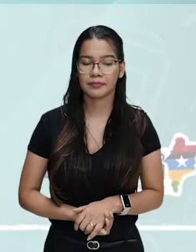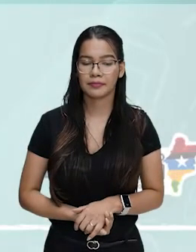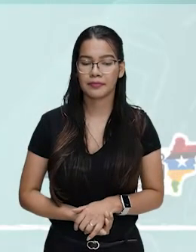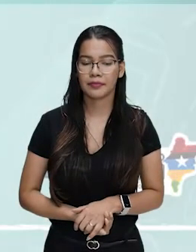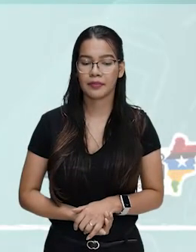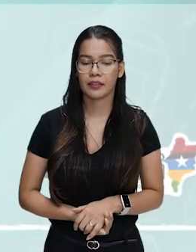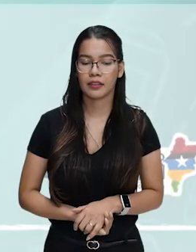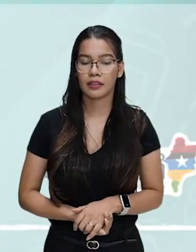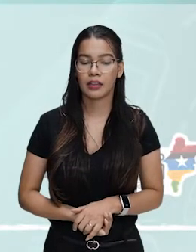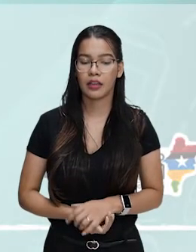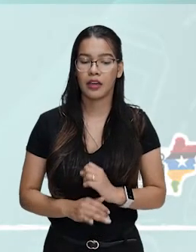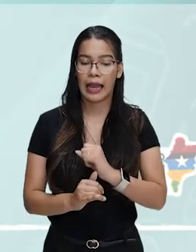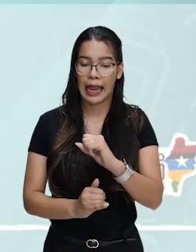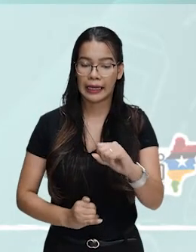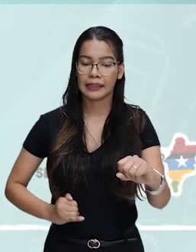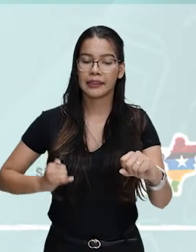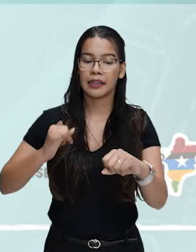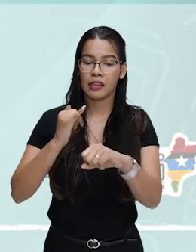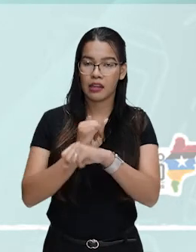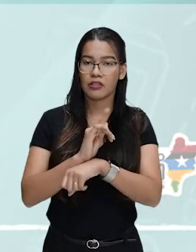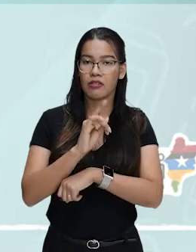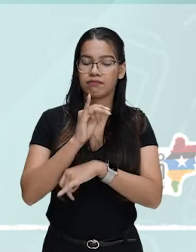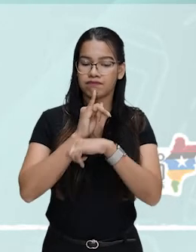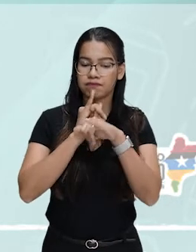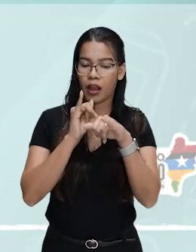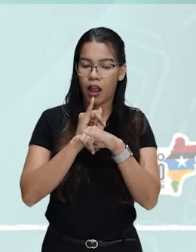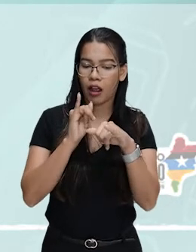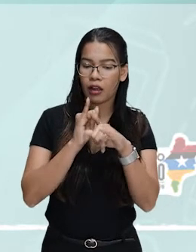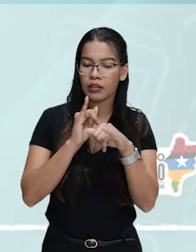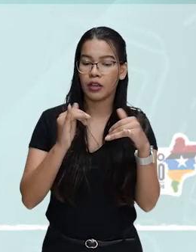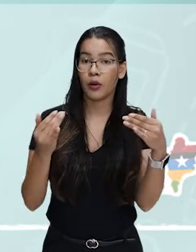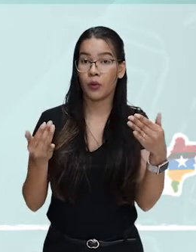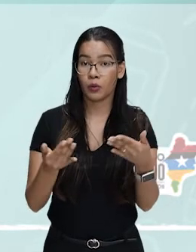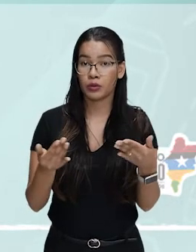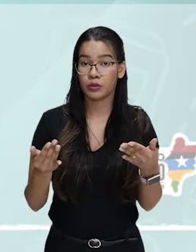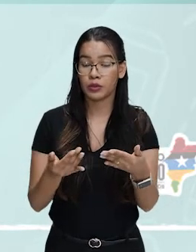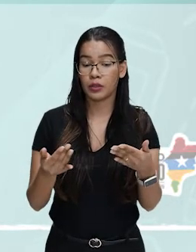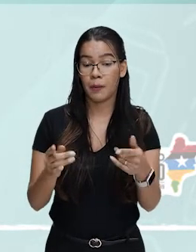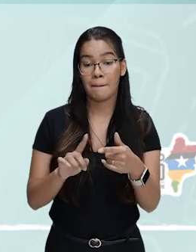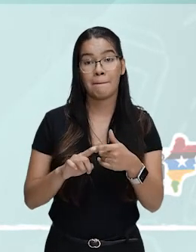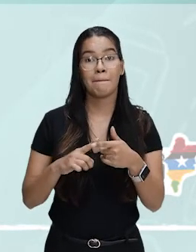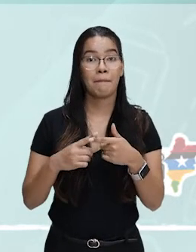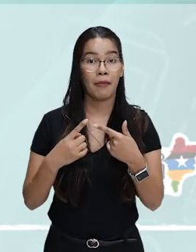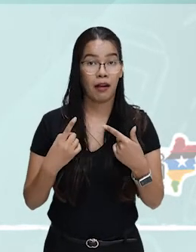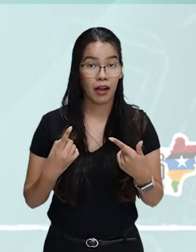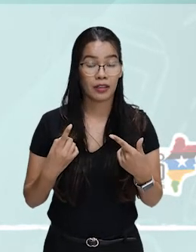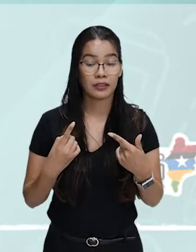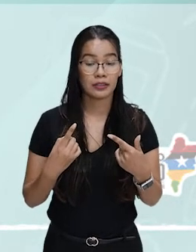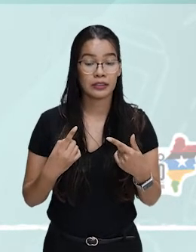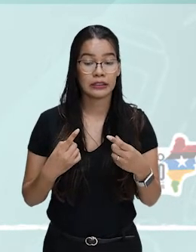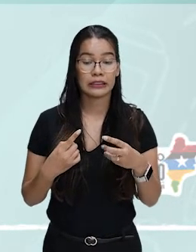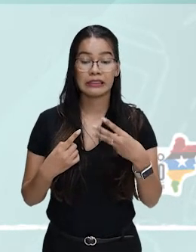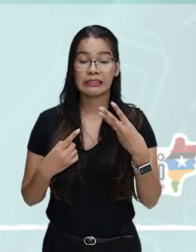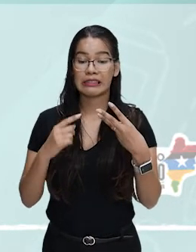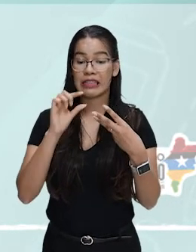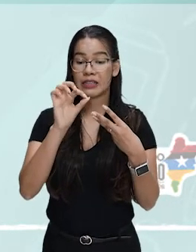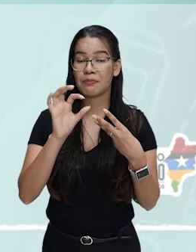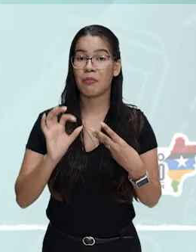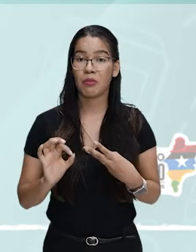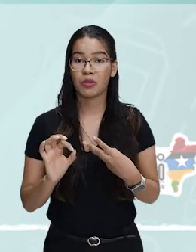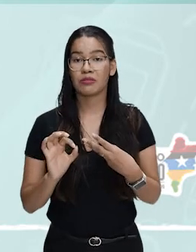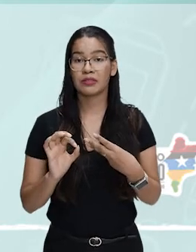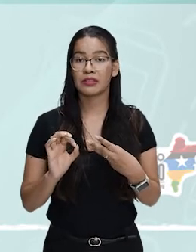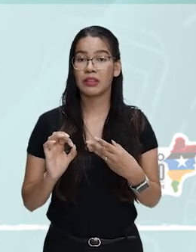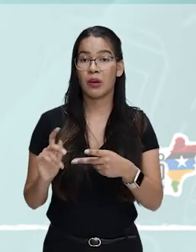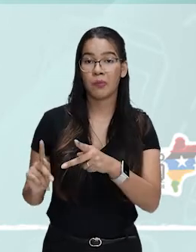A internet é o portal da nova era. Entretanto, apenas 3%